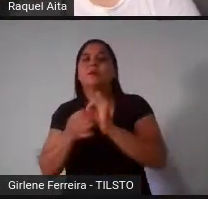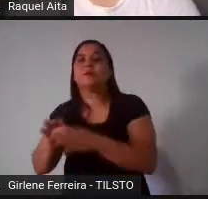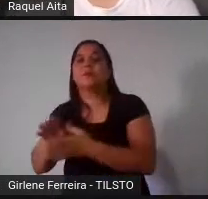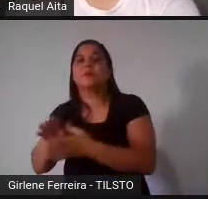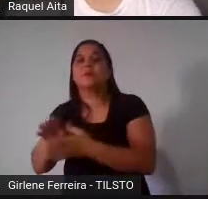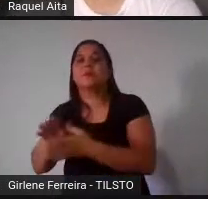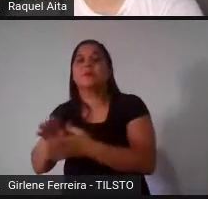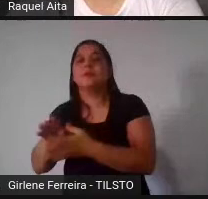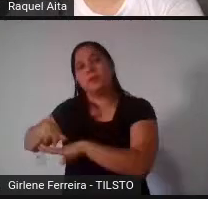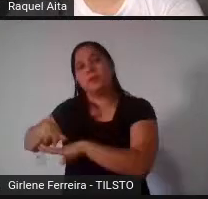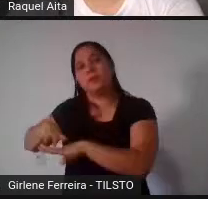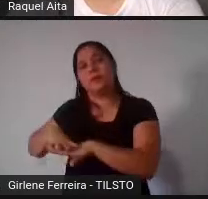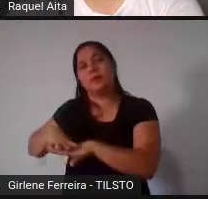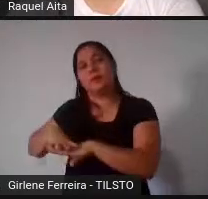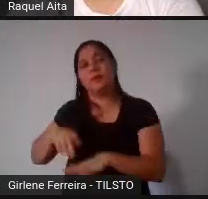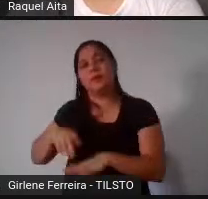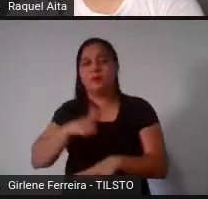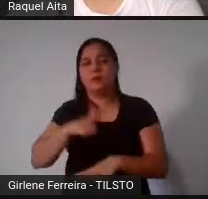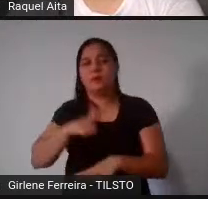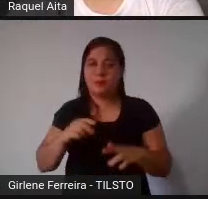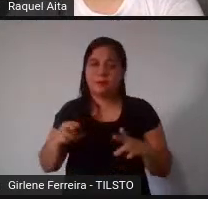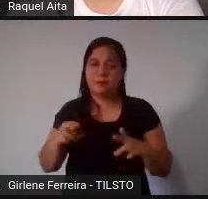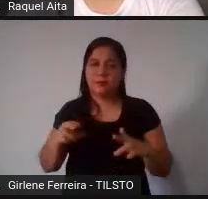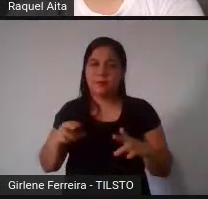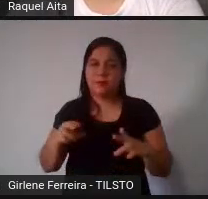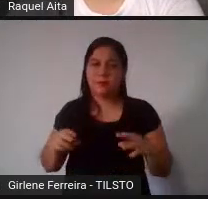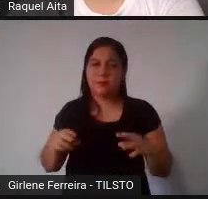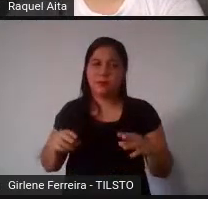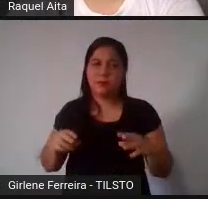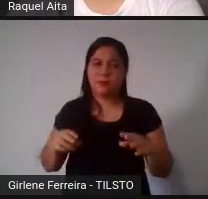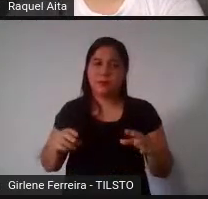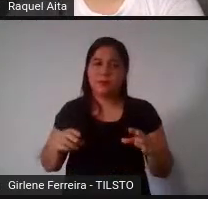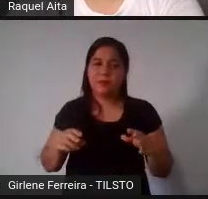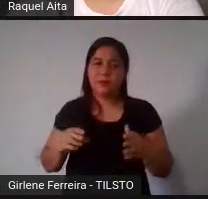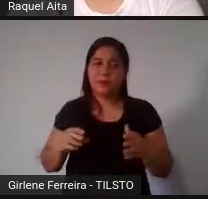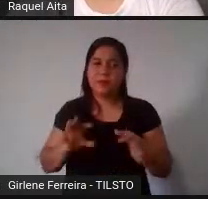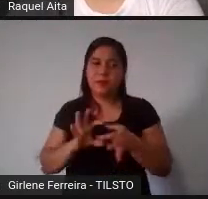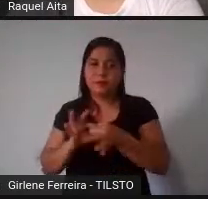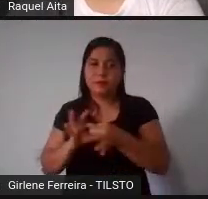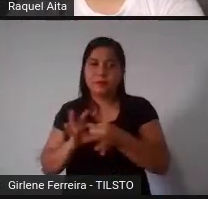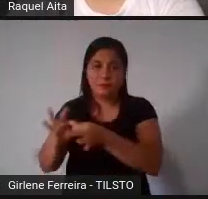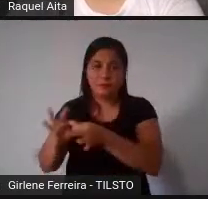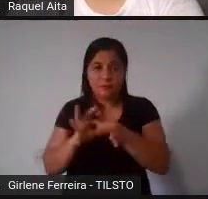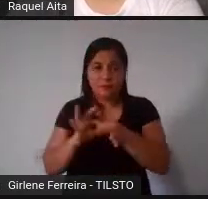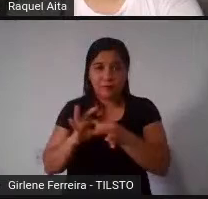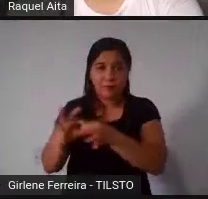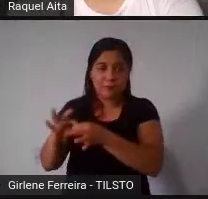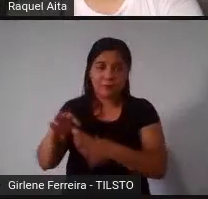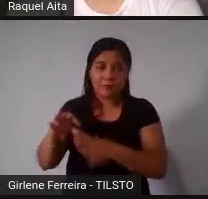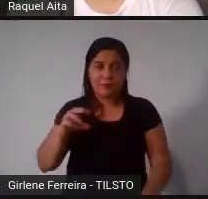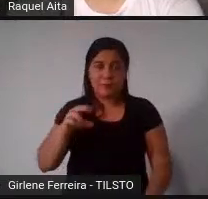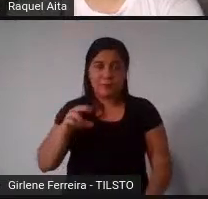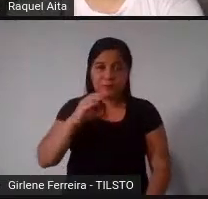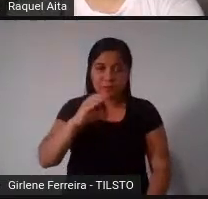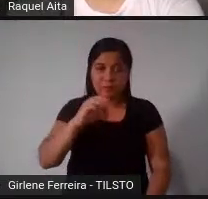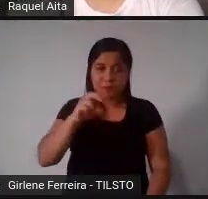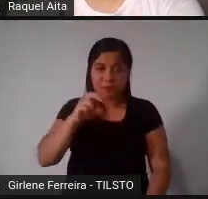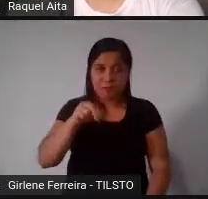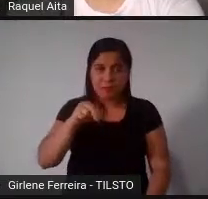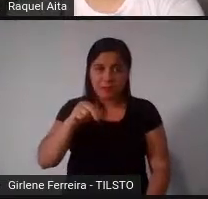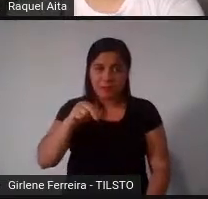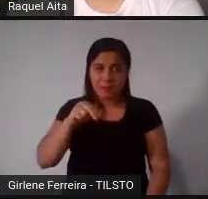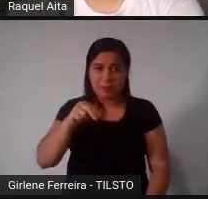tem esse vínculo aí com o CNPq, que oferece bolsas de